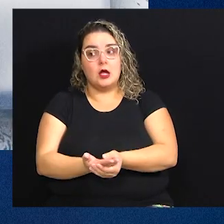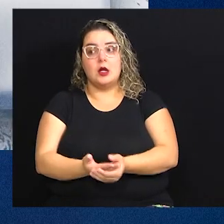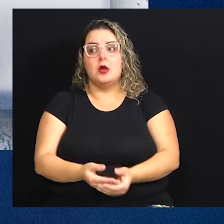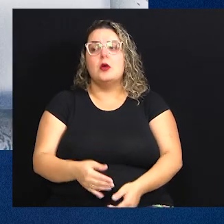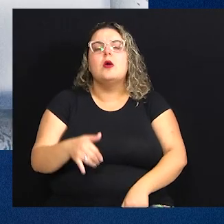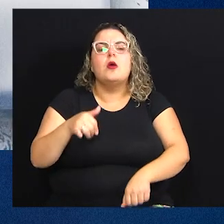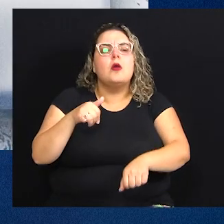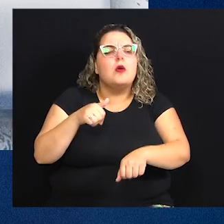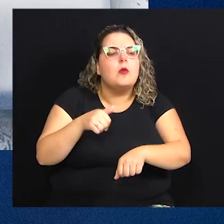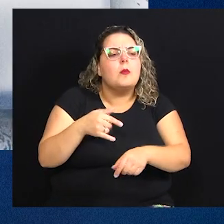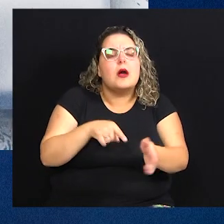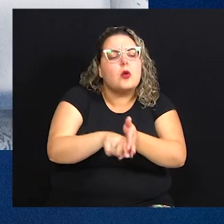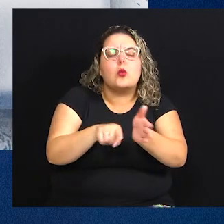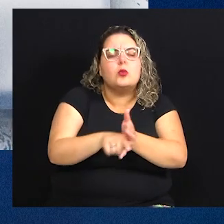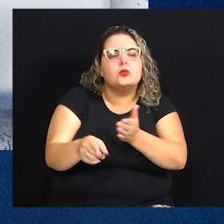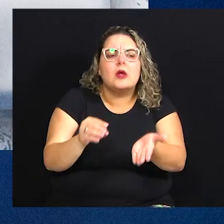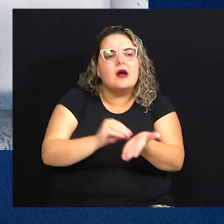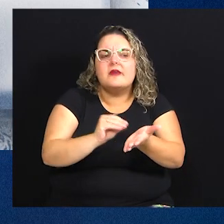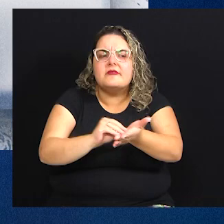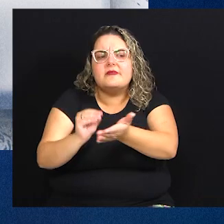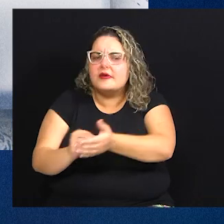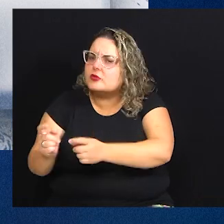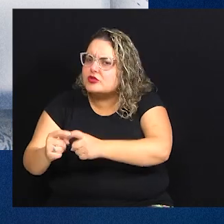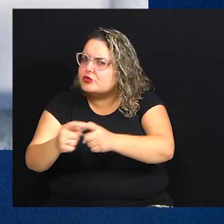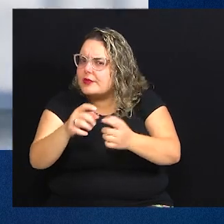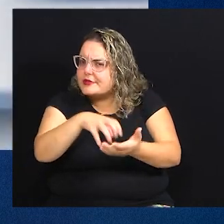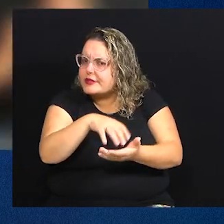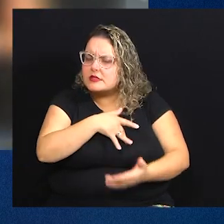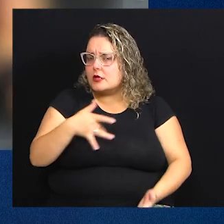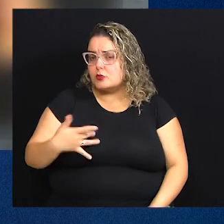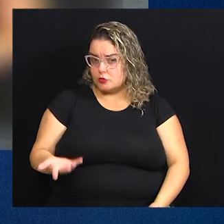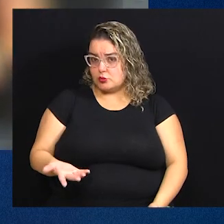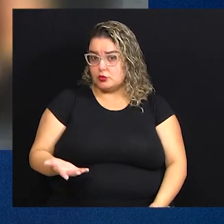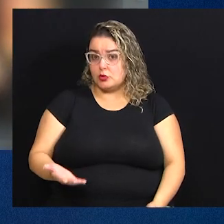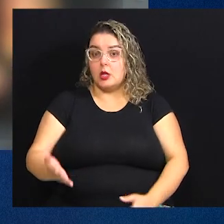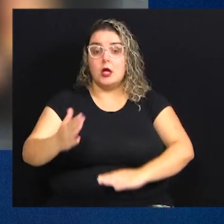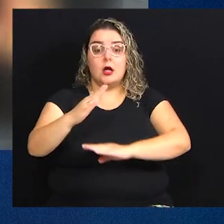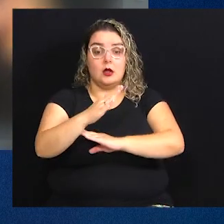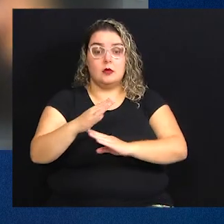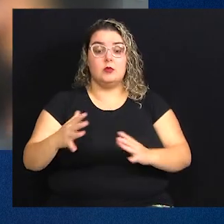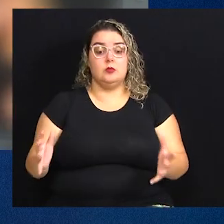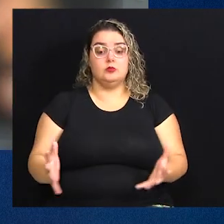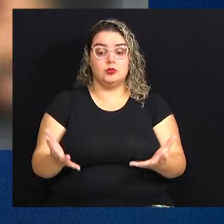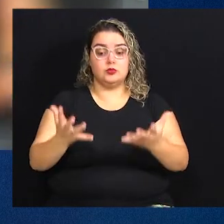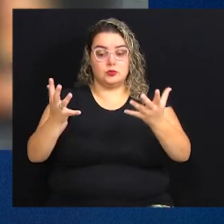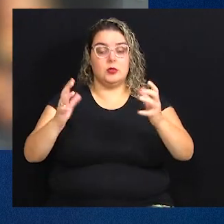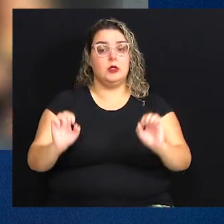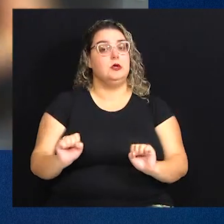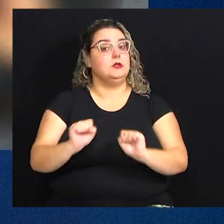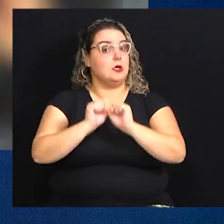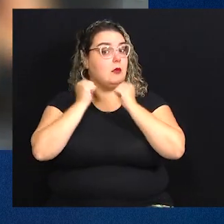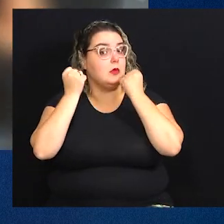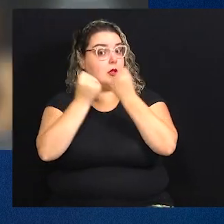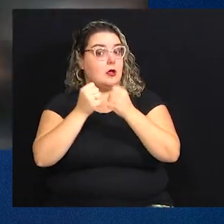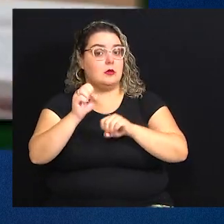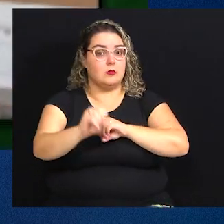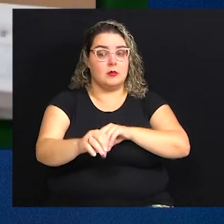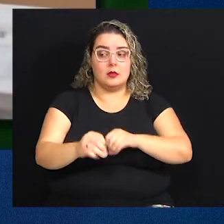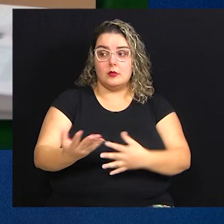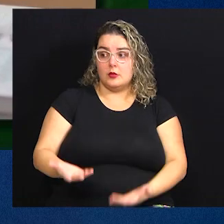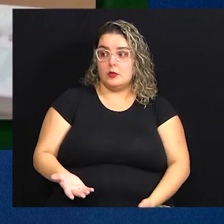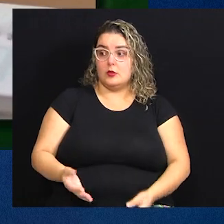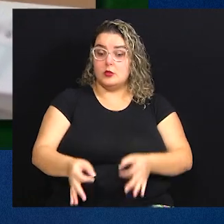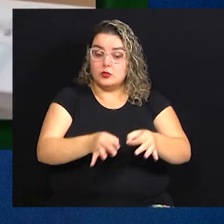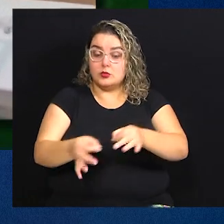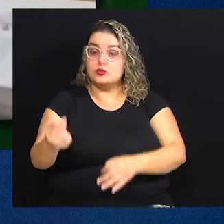questiona a falta de profissionais médicos nos centros de saúde. Câmara cedia seminário educacional.